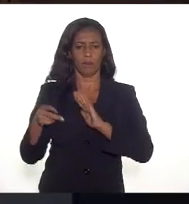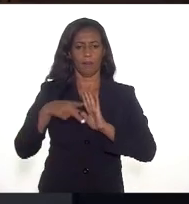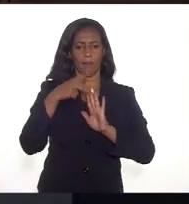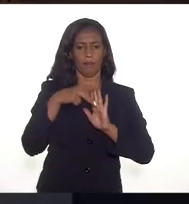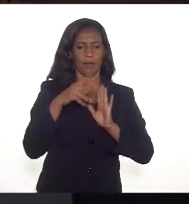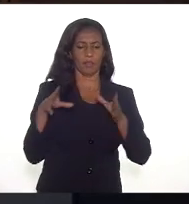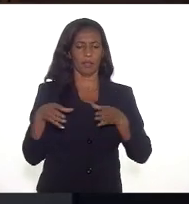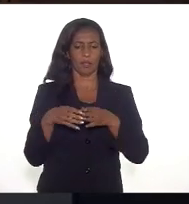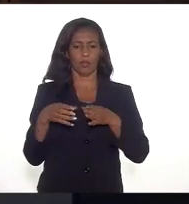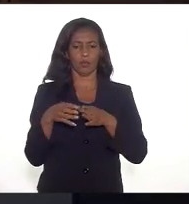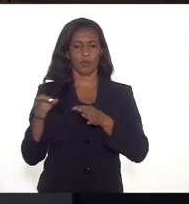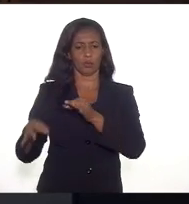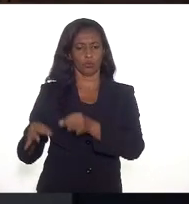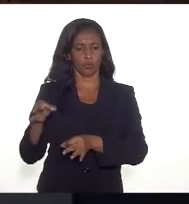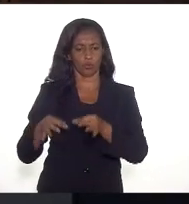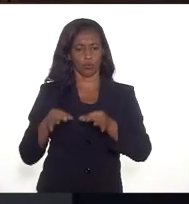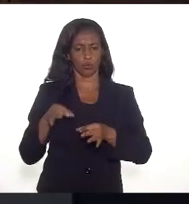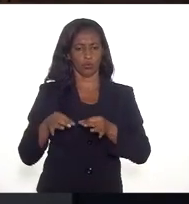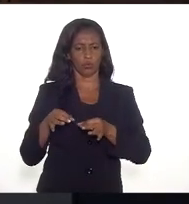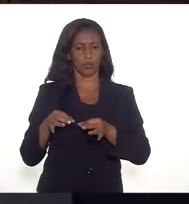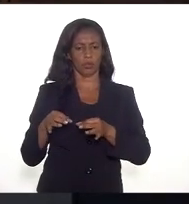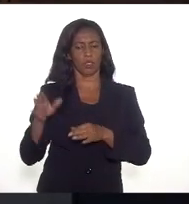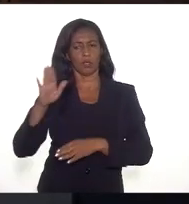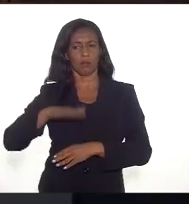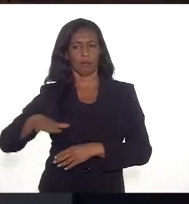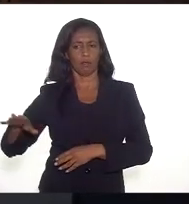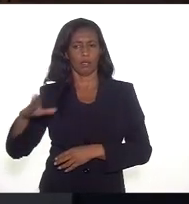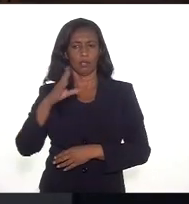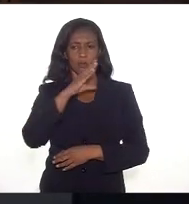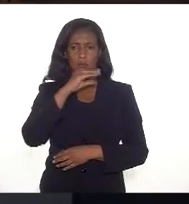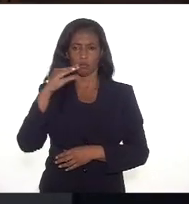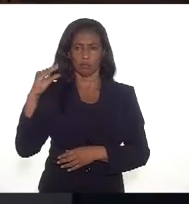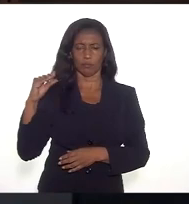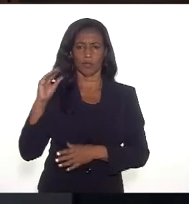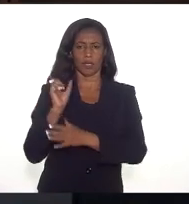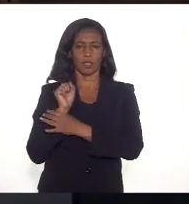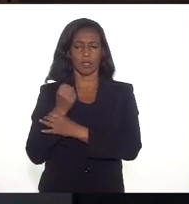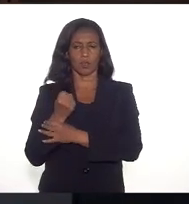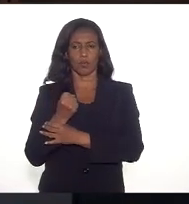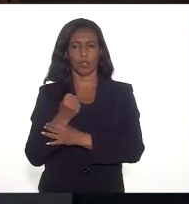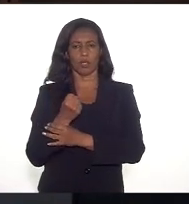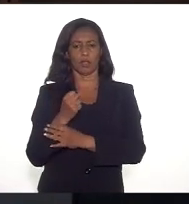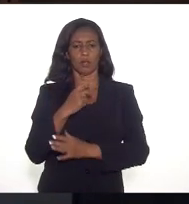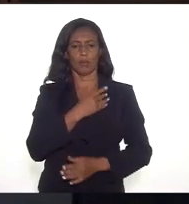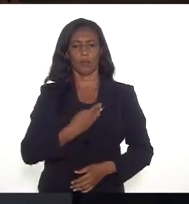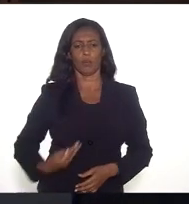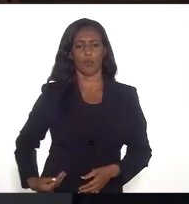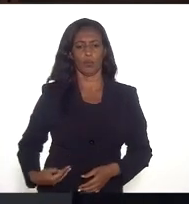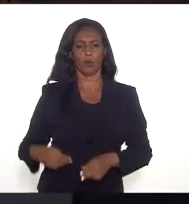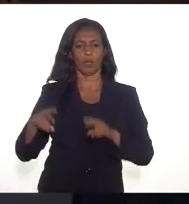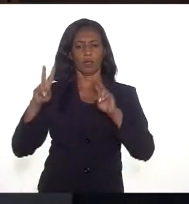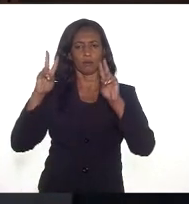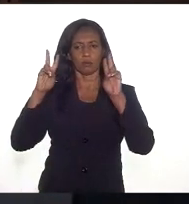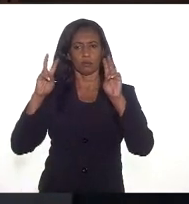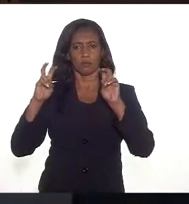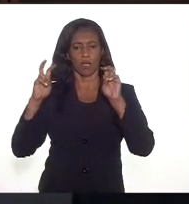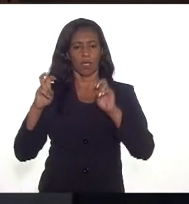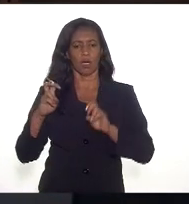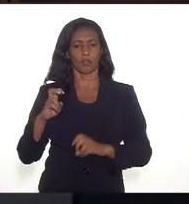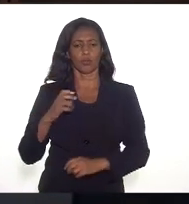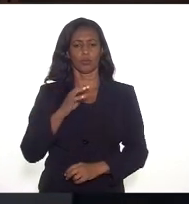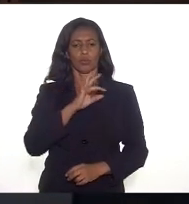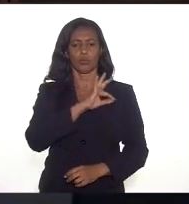das comissões de Constituição e Justiça de Assuntos da Criança, do Adolescente e do Idoso, de Segurança Pública e Assuntos de Polícia, de Orçamento, Finanças, Fiscalização